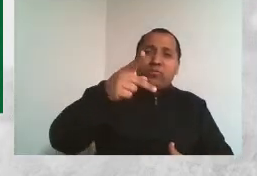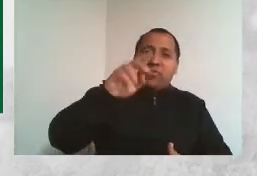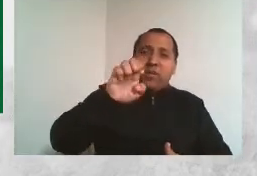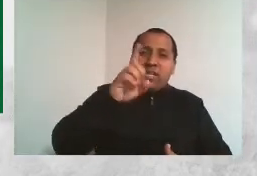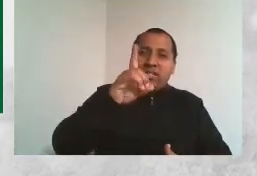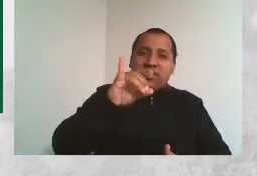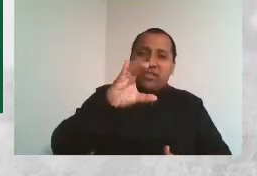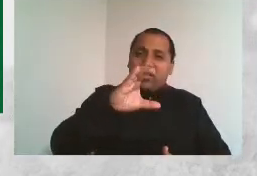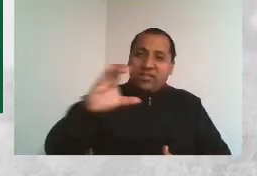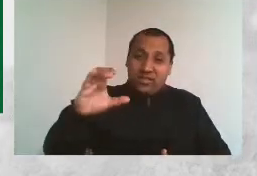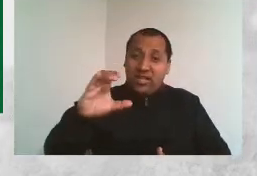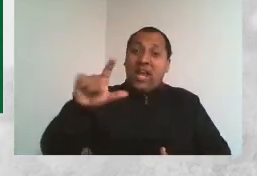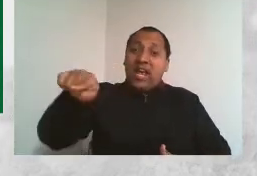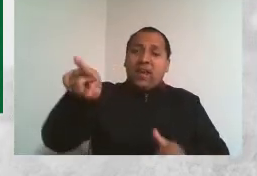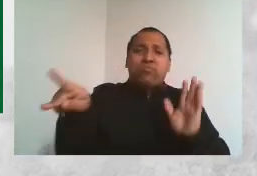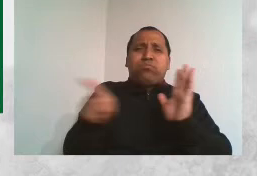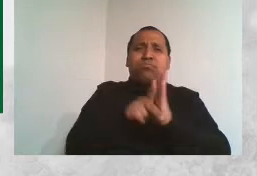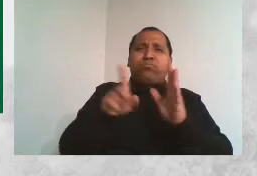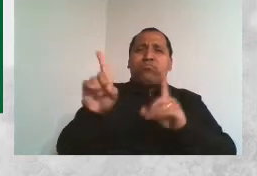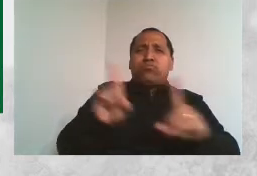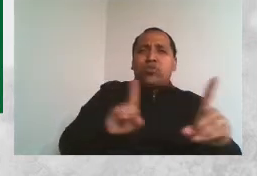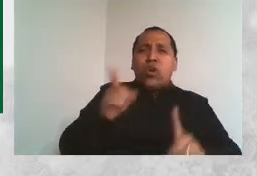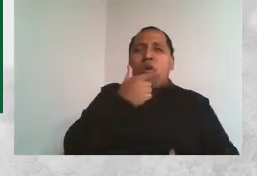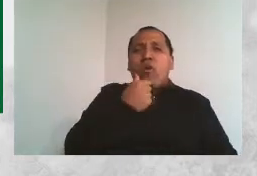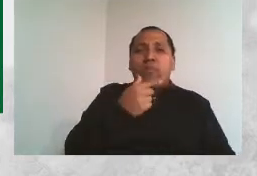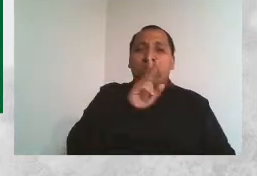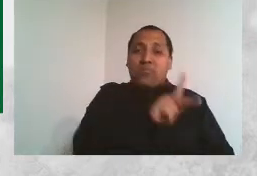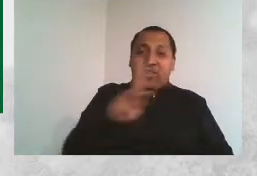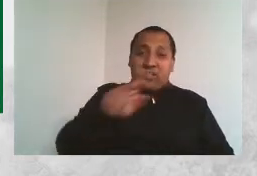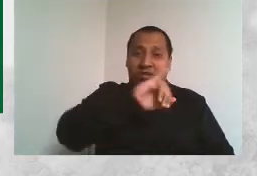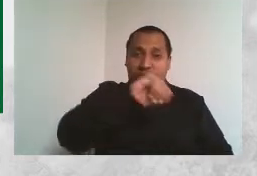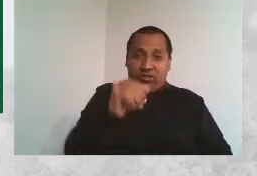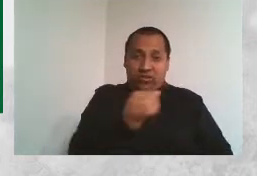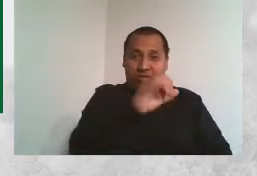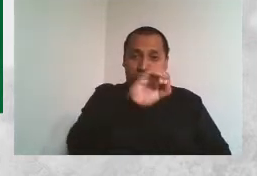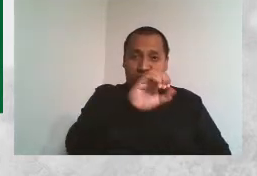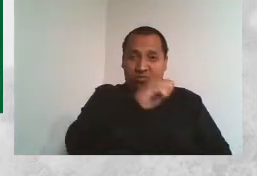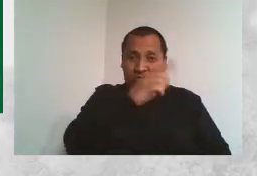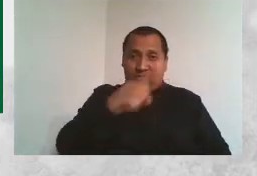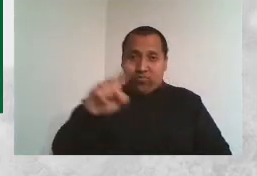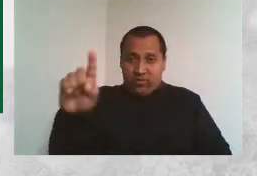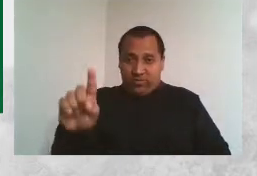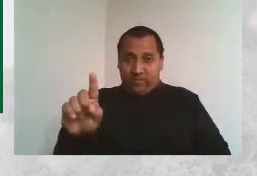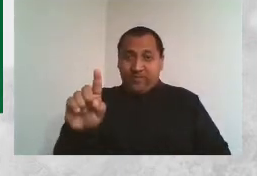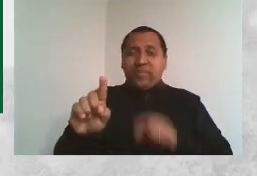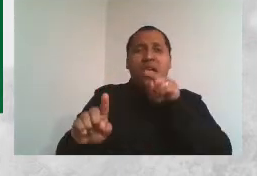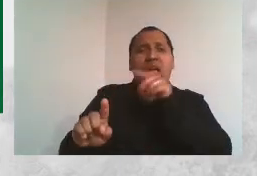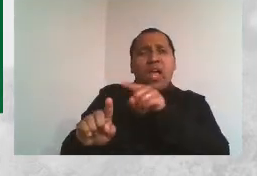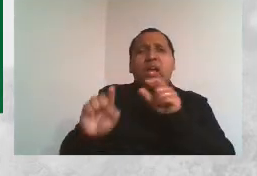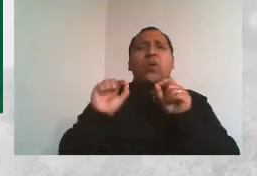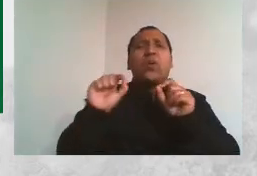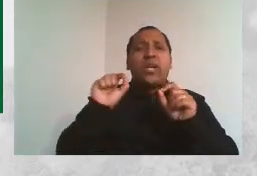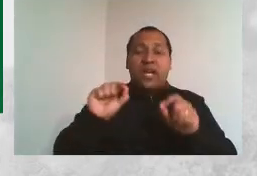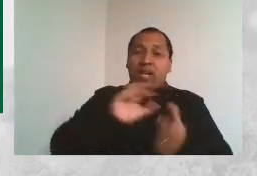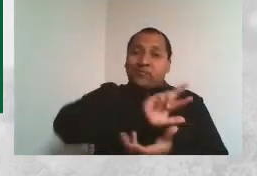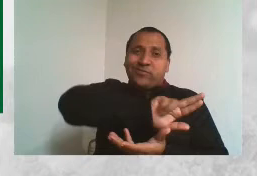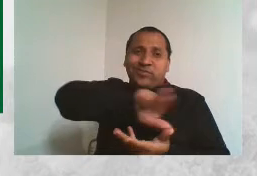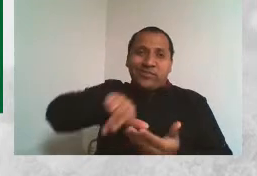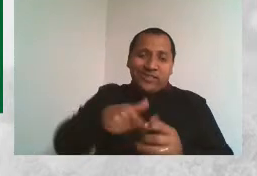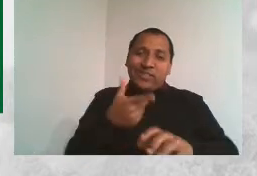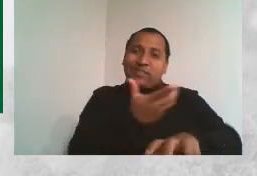é coordenado pelo professor João Pérez Rezer, e ele tem um caráter multiprofissional